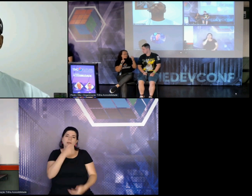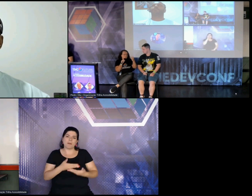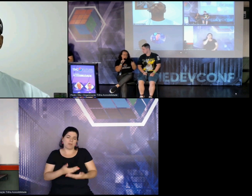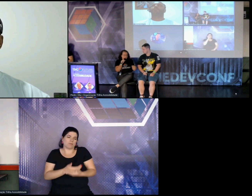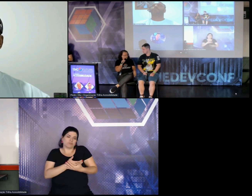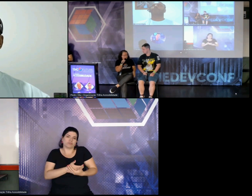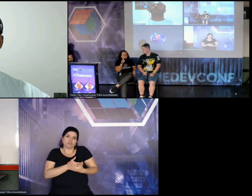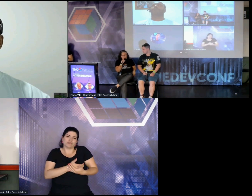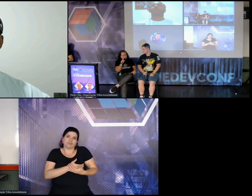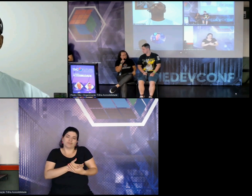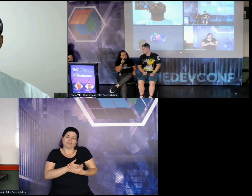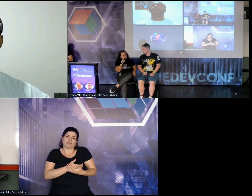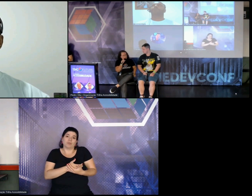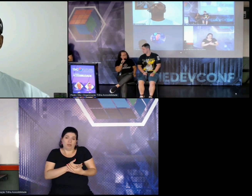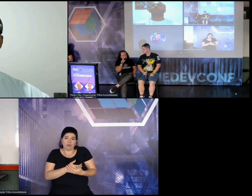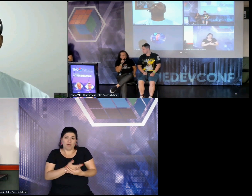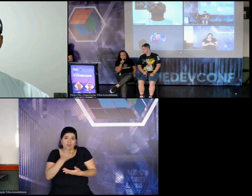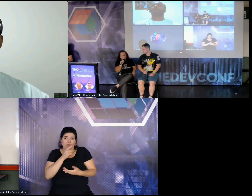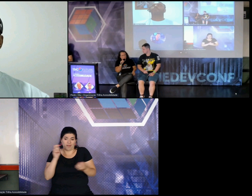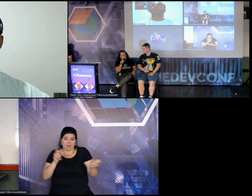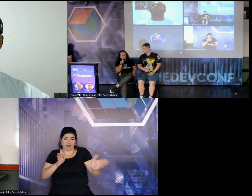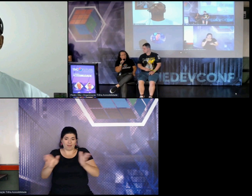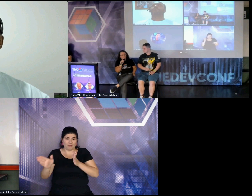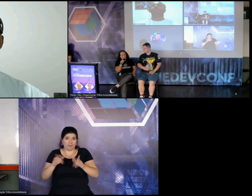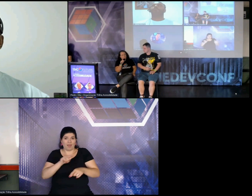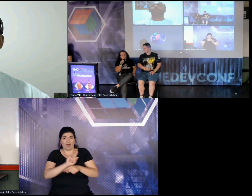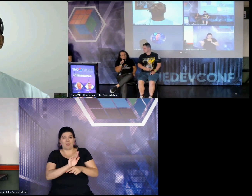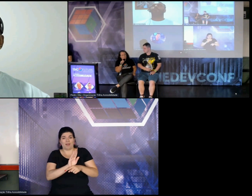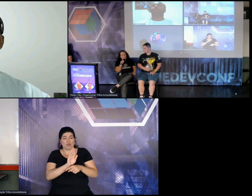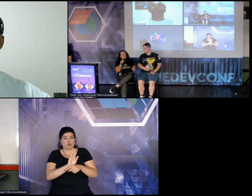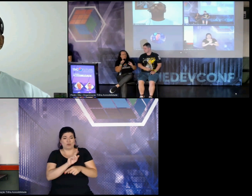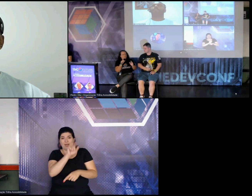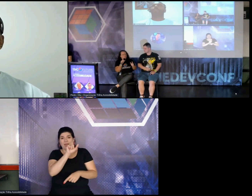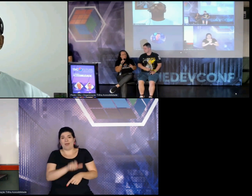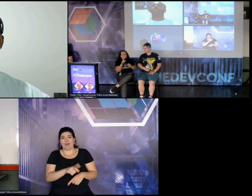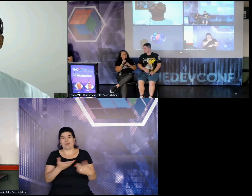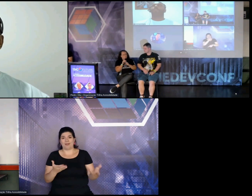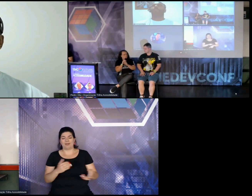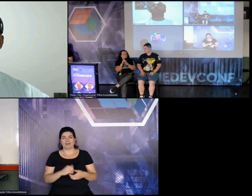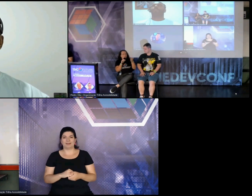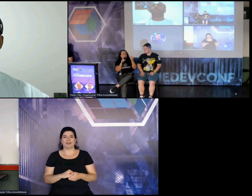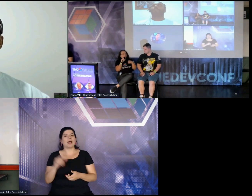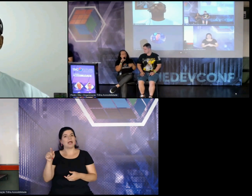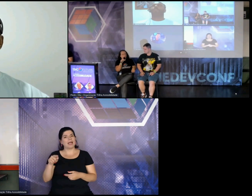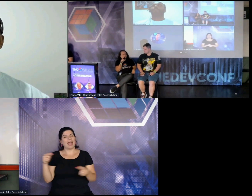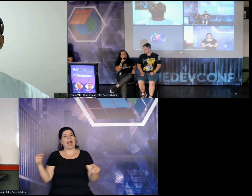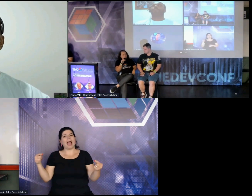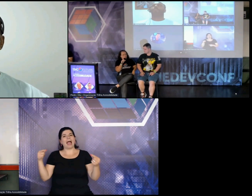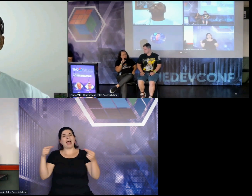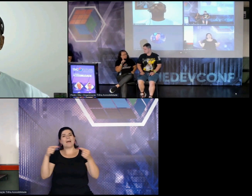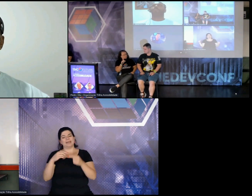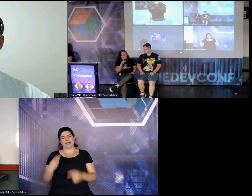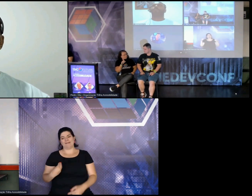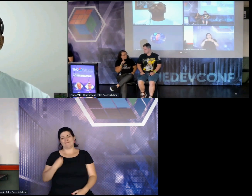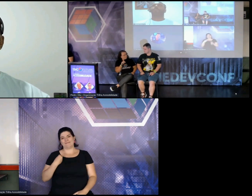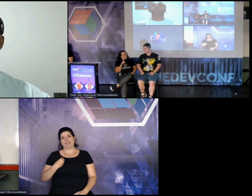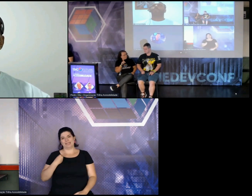também vai ser atendida pela acessibilidade. Levar isso para dentro da bolha da pessoa,